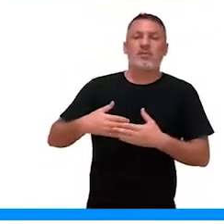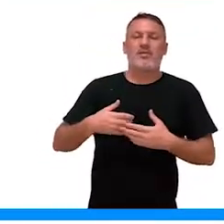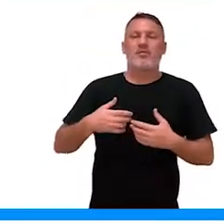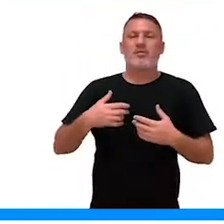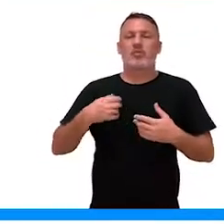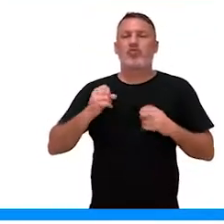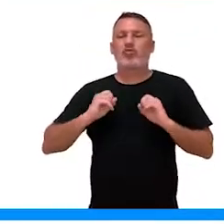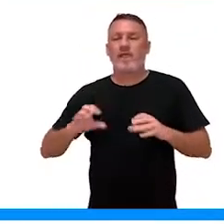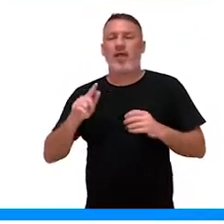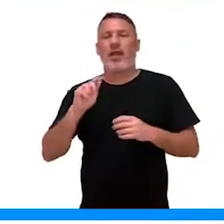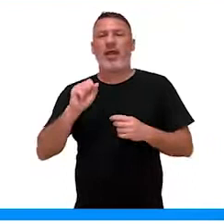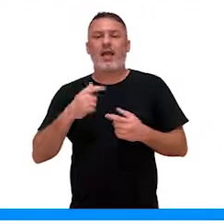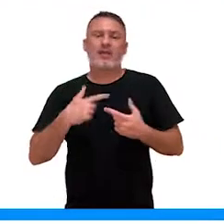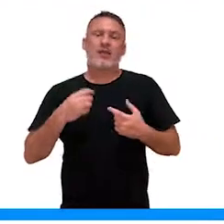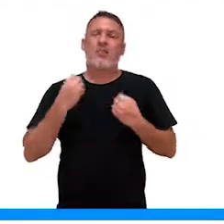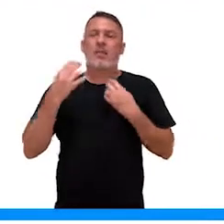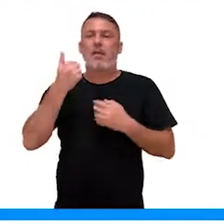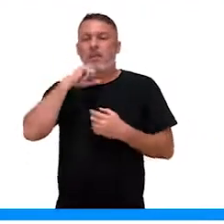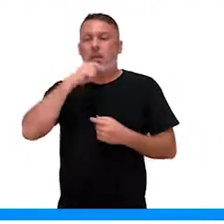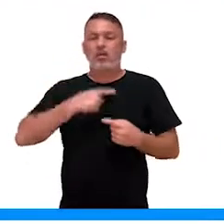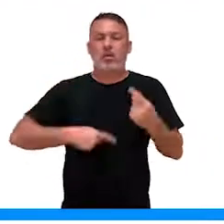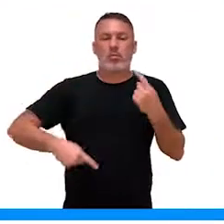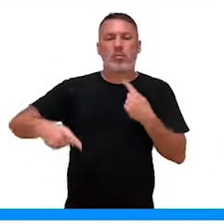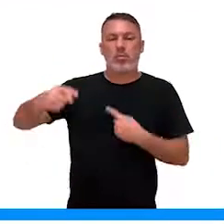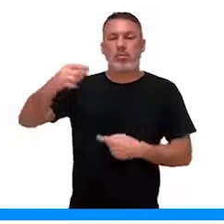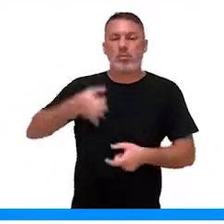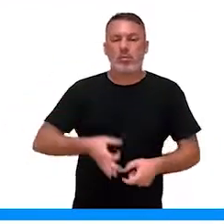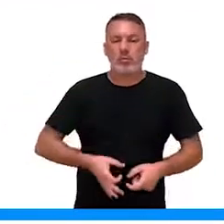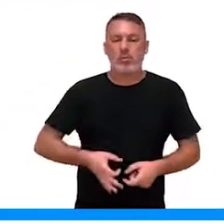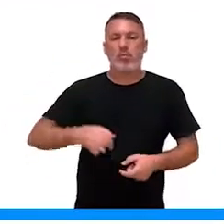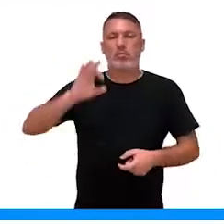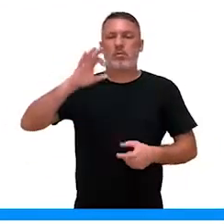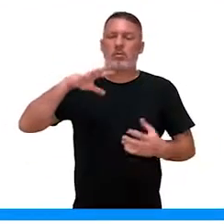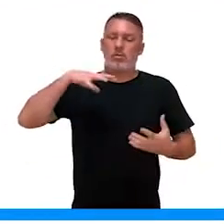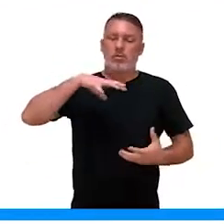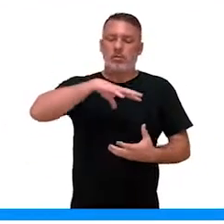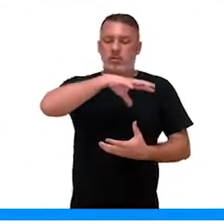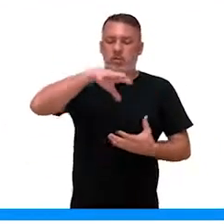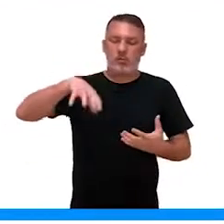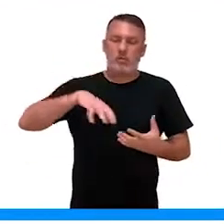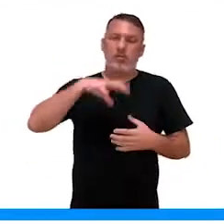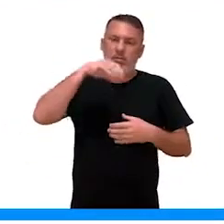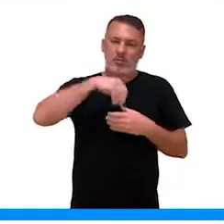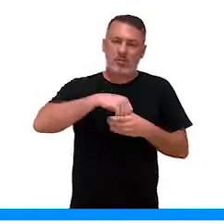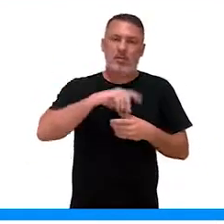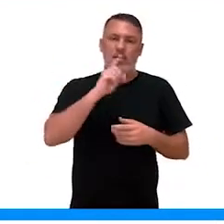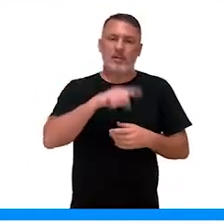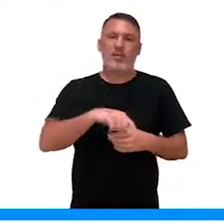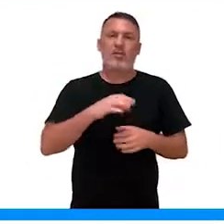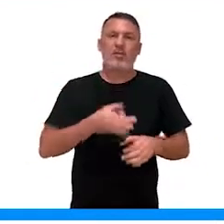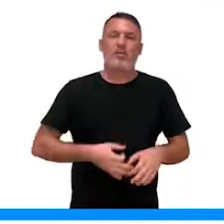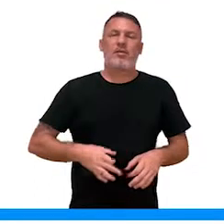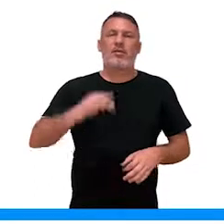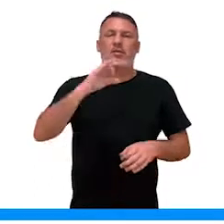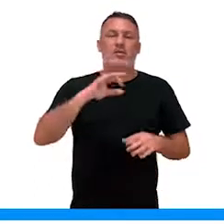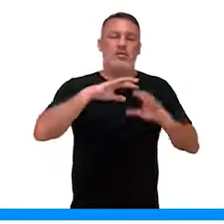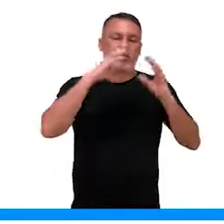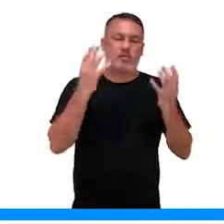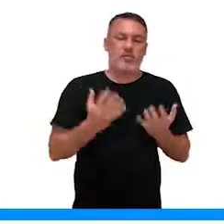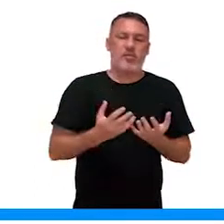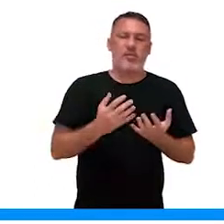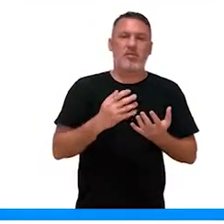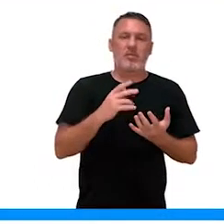os gases. O oxigênio e o gás carbônico são passados via placentária através da ligação pelo